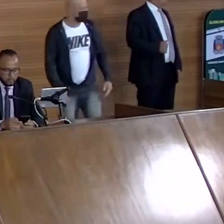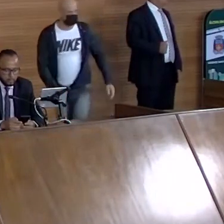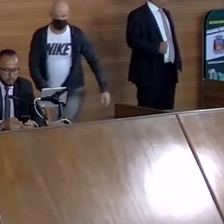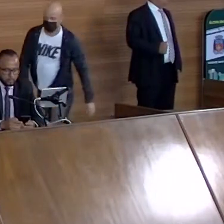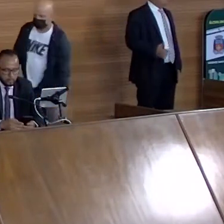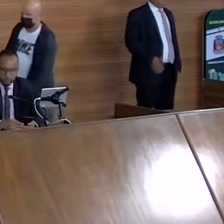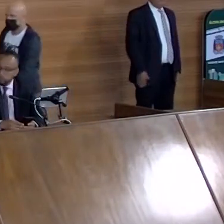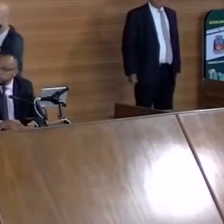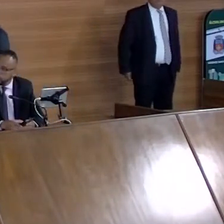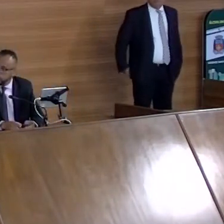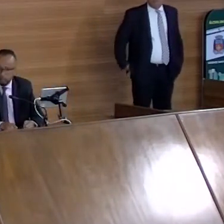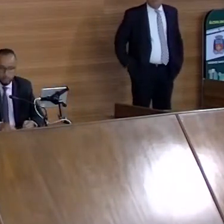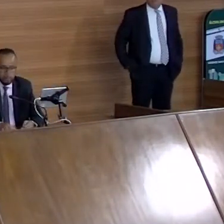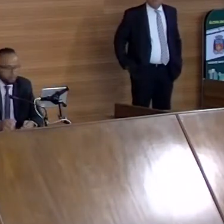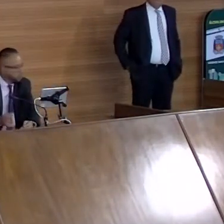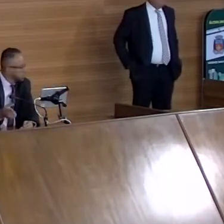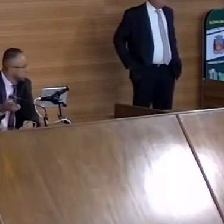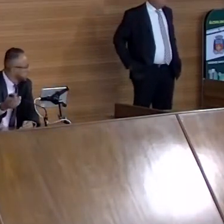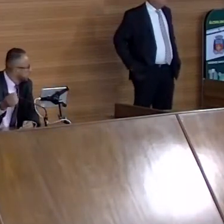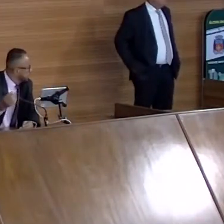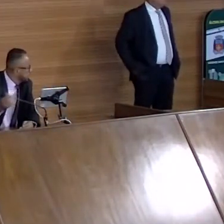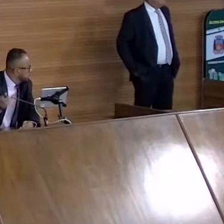Vereador Ricardo.